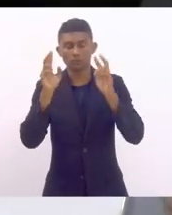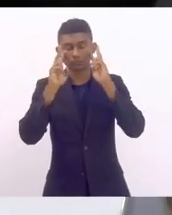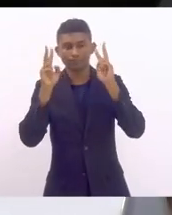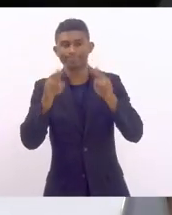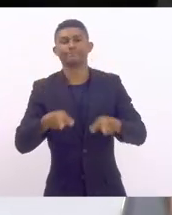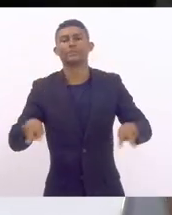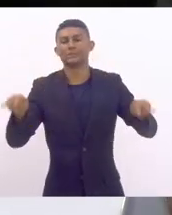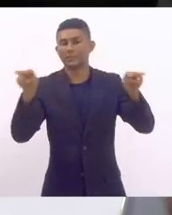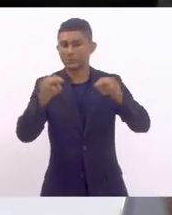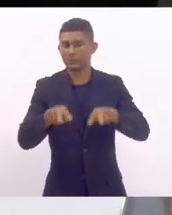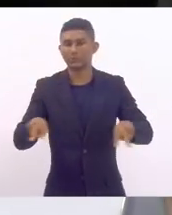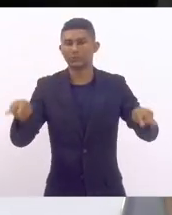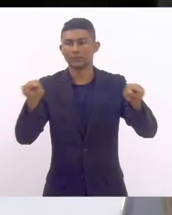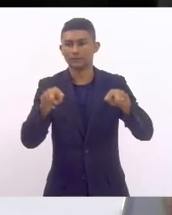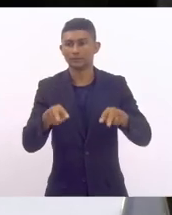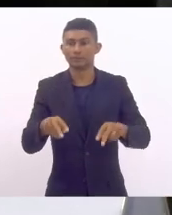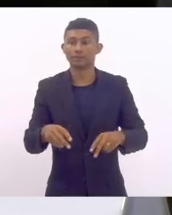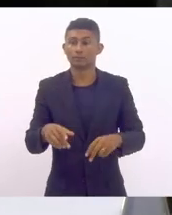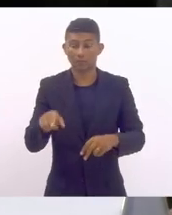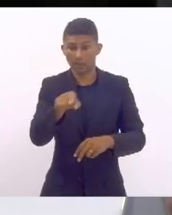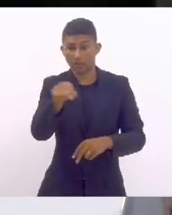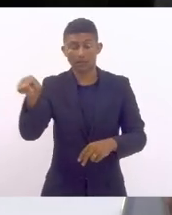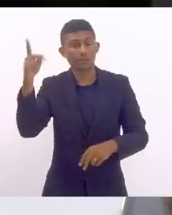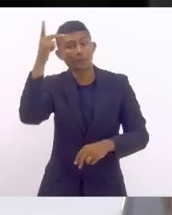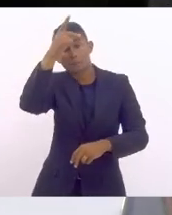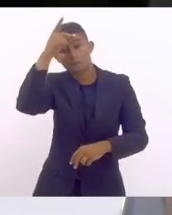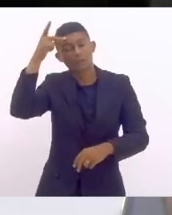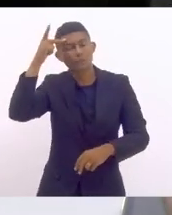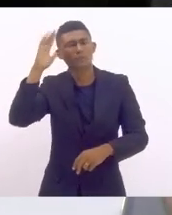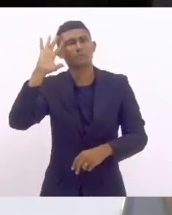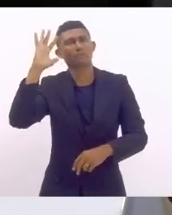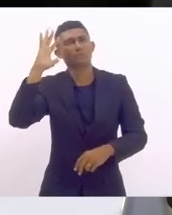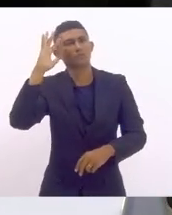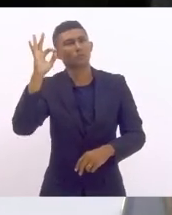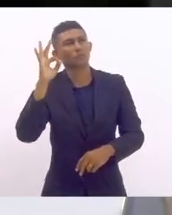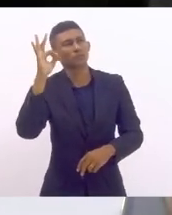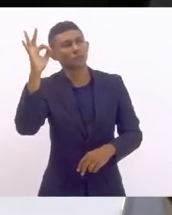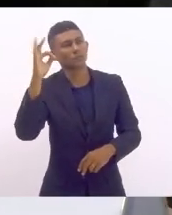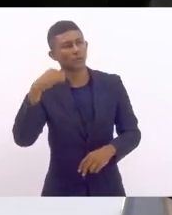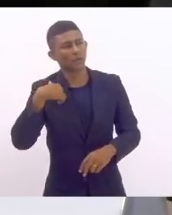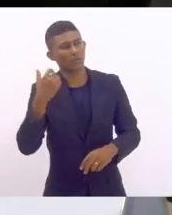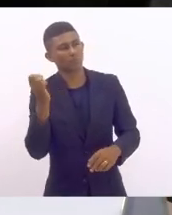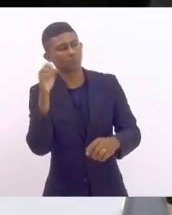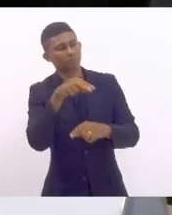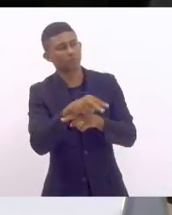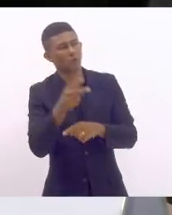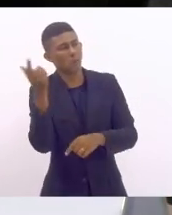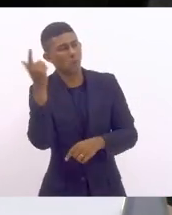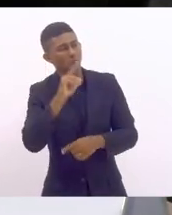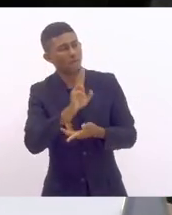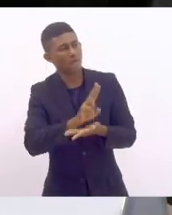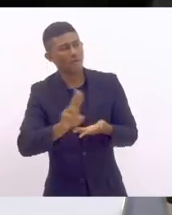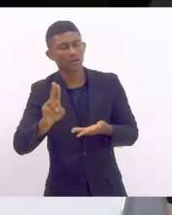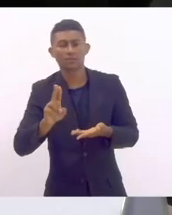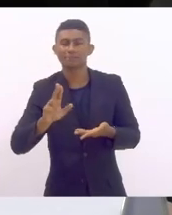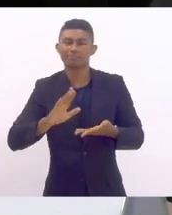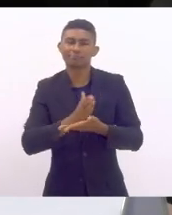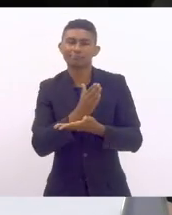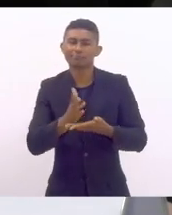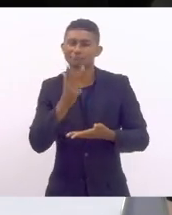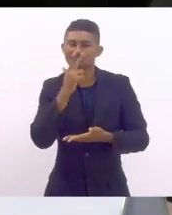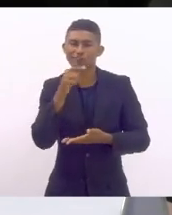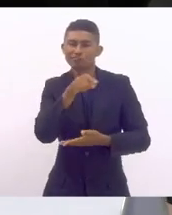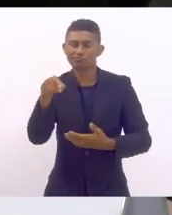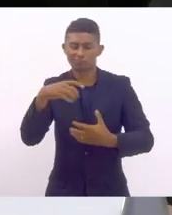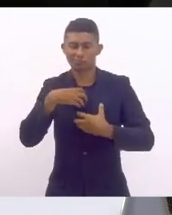né o otimismo de poder um dia está no sangue vivo superior passa a ser novamente aquele